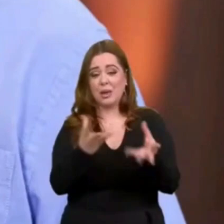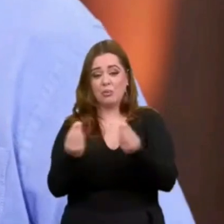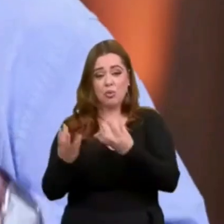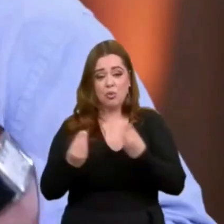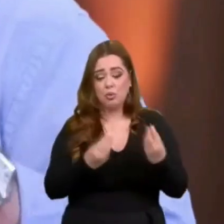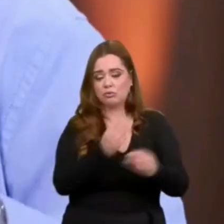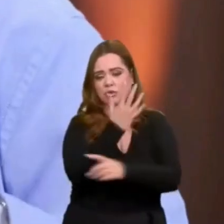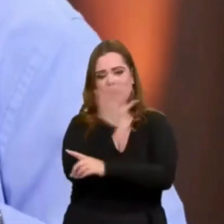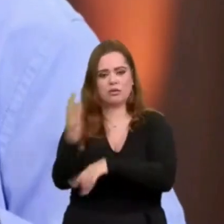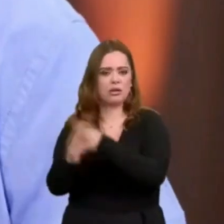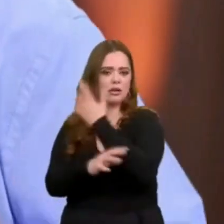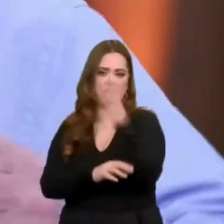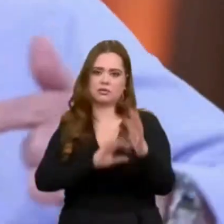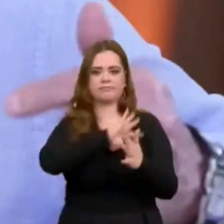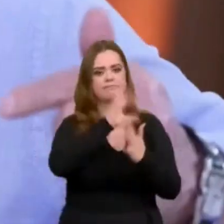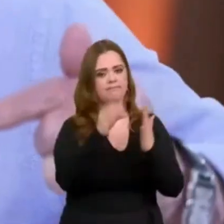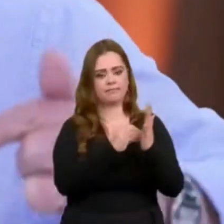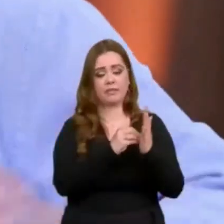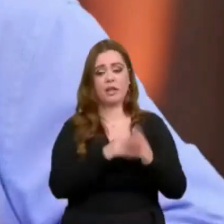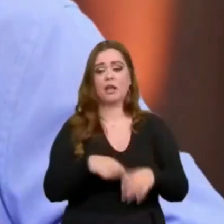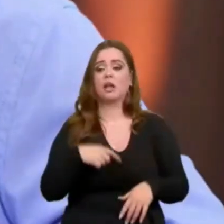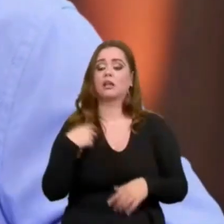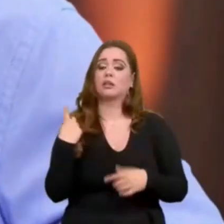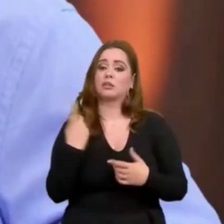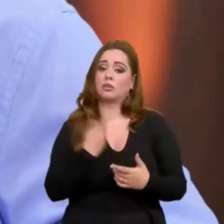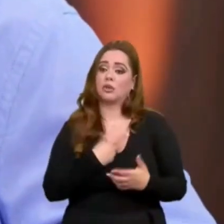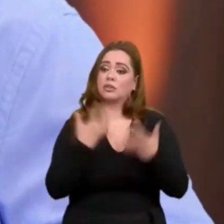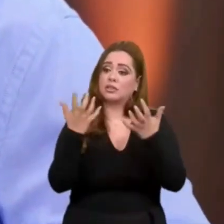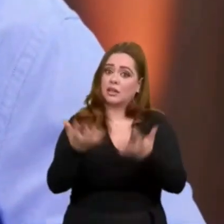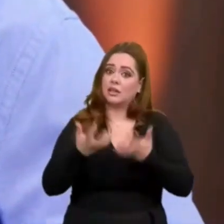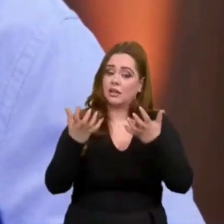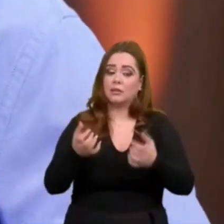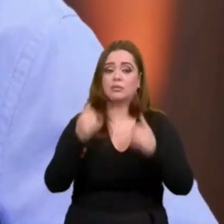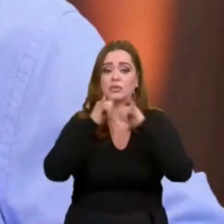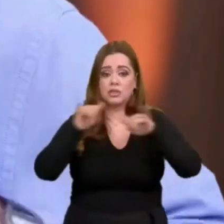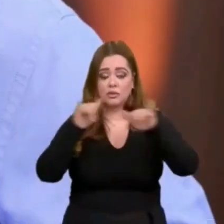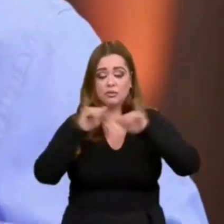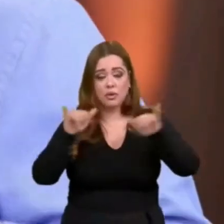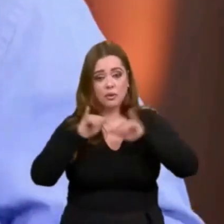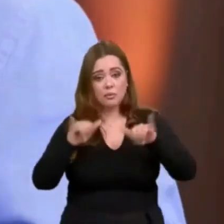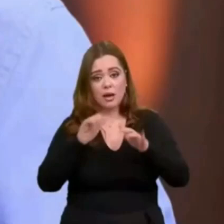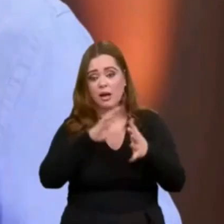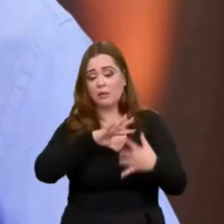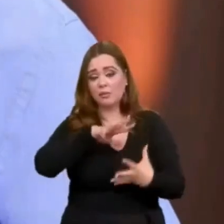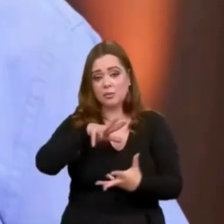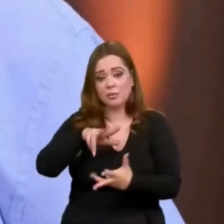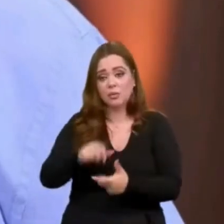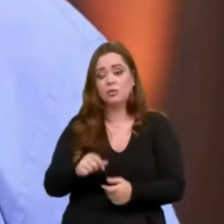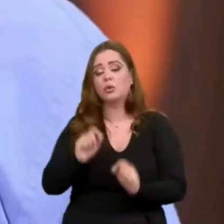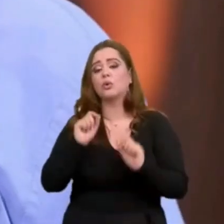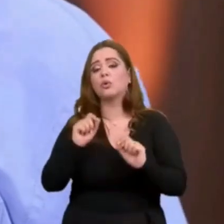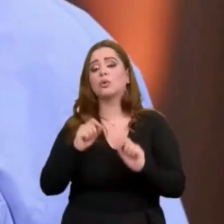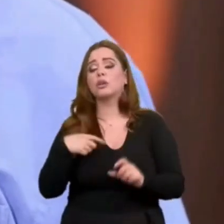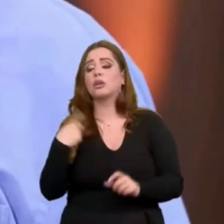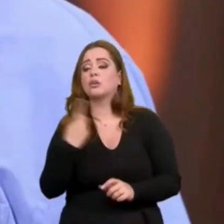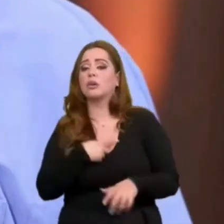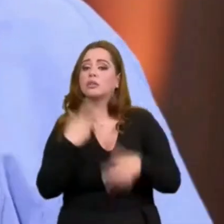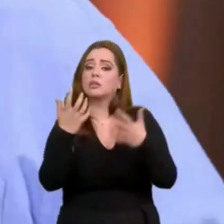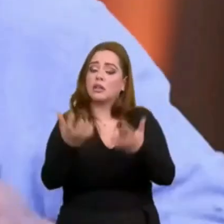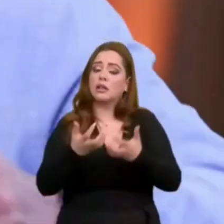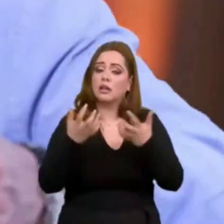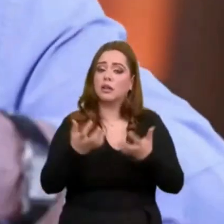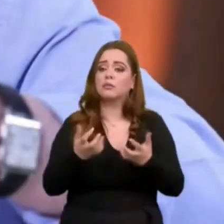Então, o que nós queremos é dizer ao mundo o que nós queremos fazer com a nossa floresta e dizer o que o mundo tem que fazer para